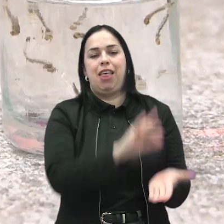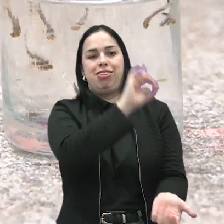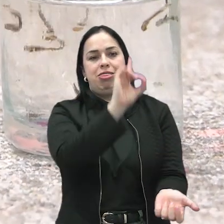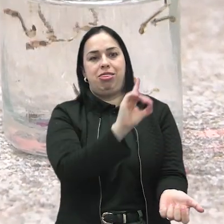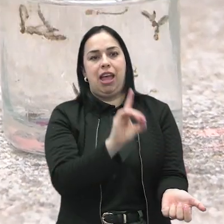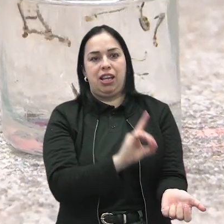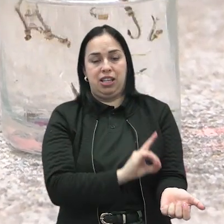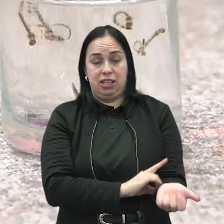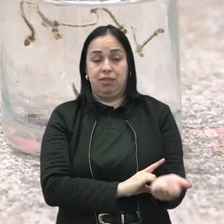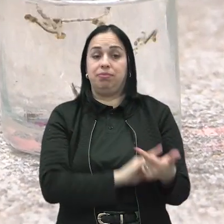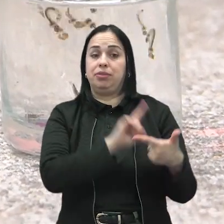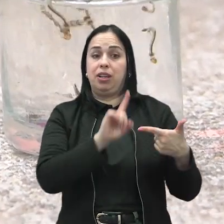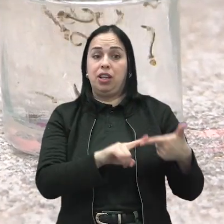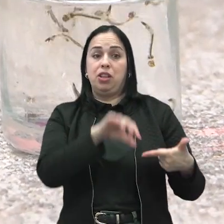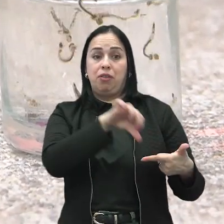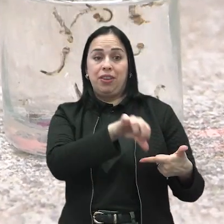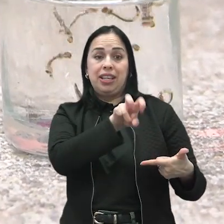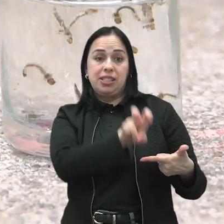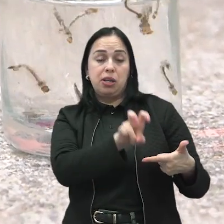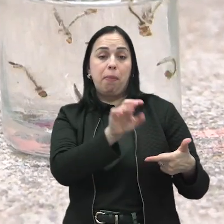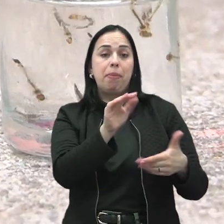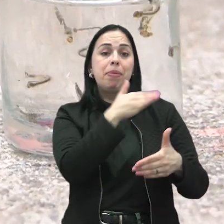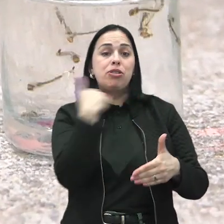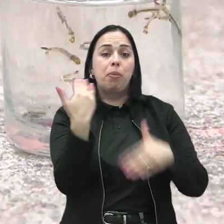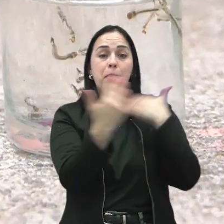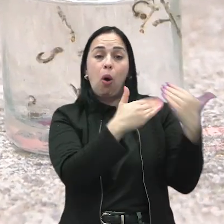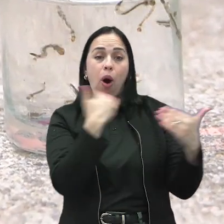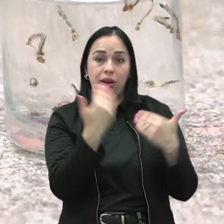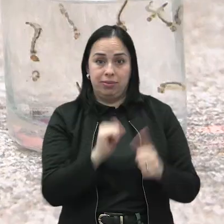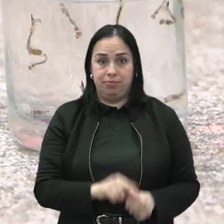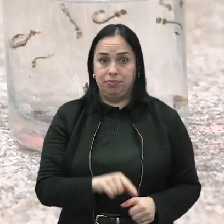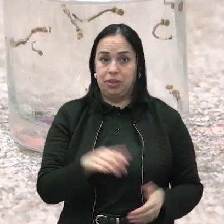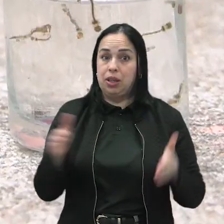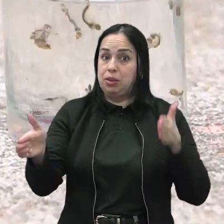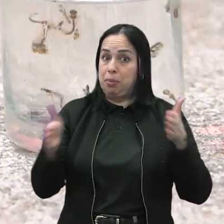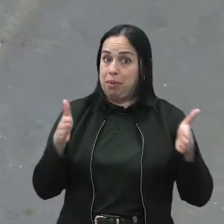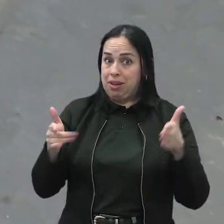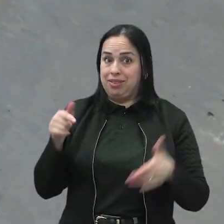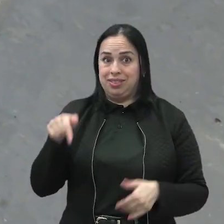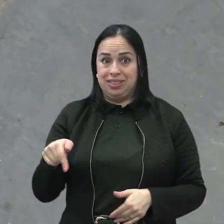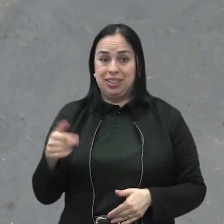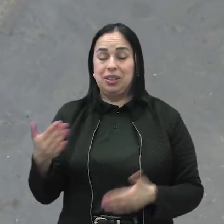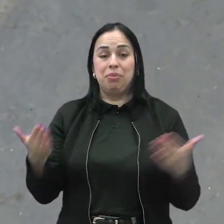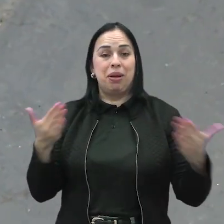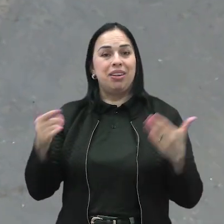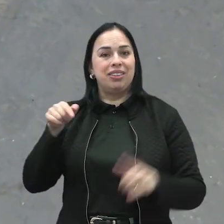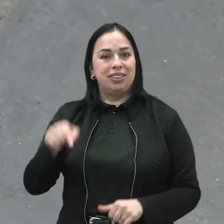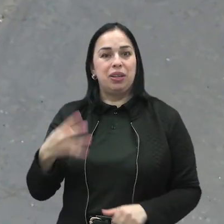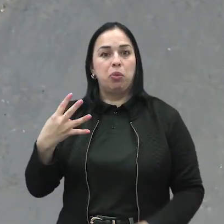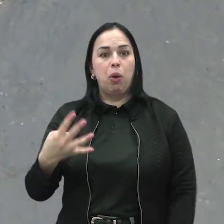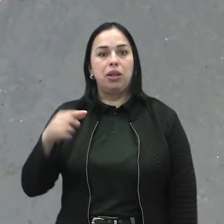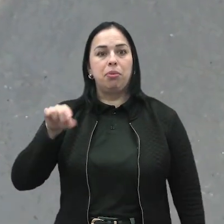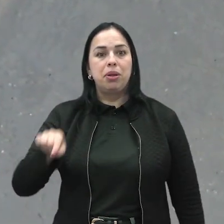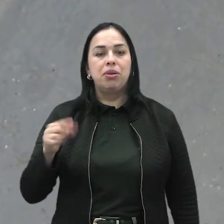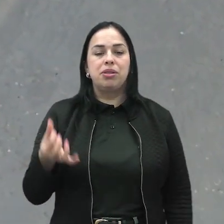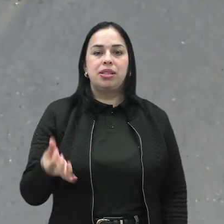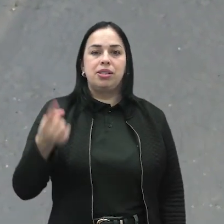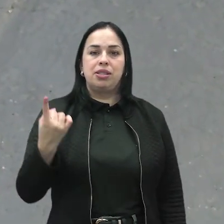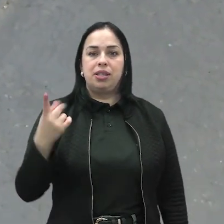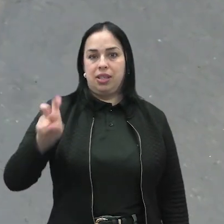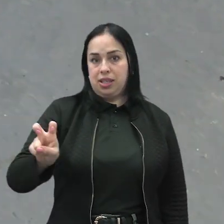80.176 casos de dengue confirmados e 95 mortes. No mesmo período de 2025, foram